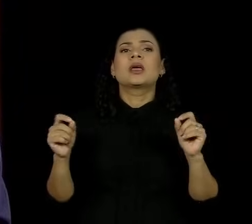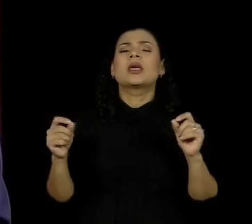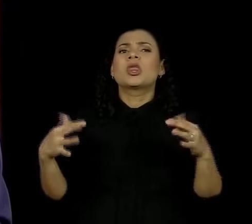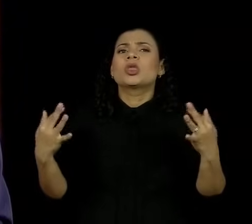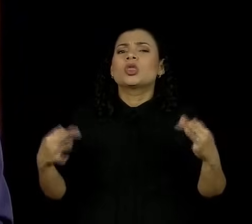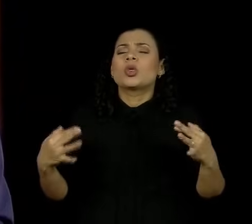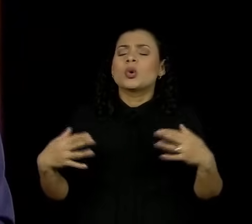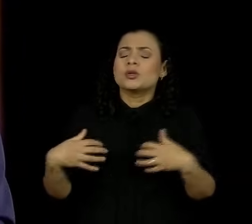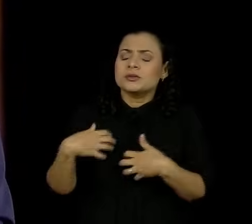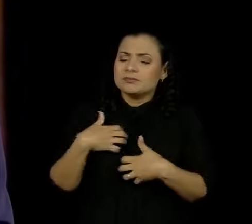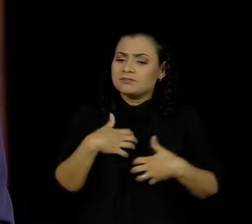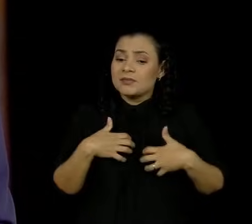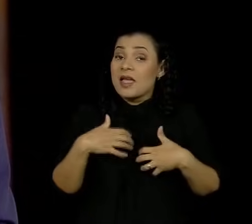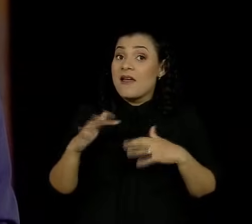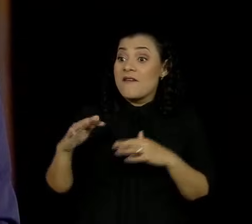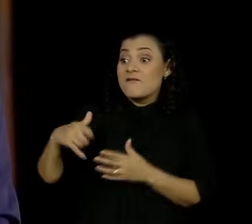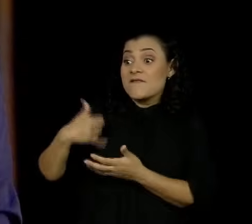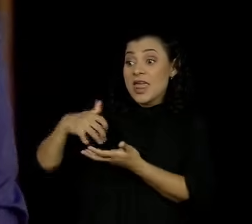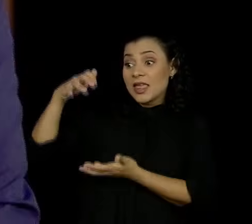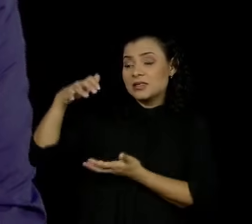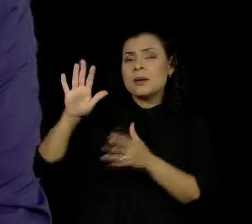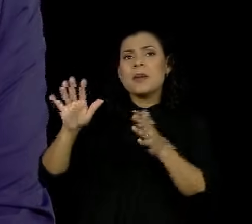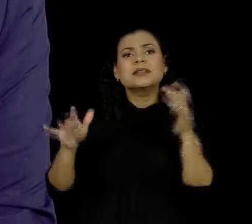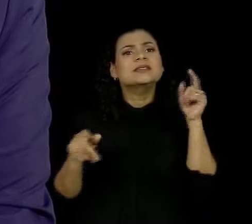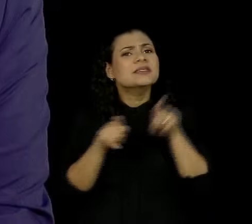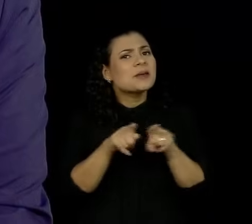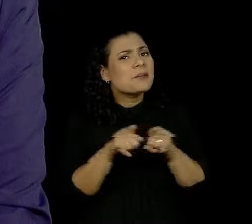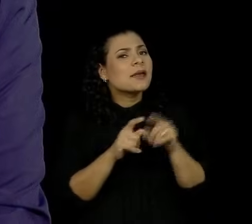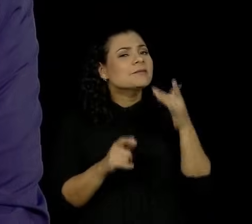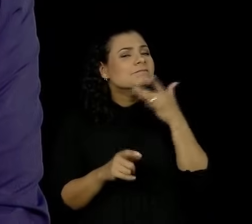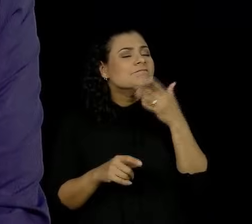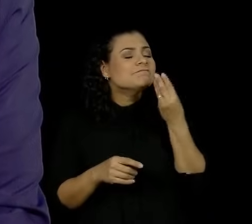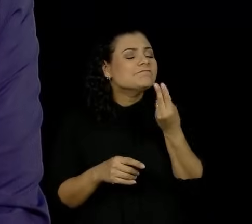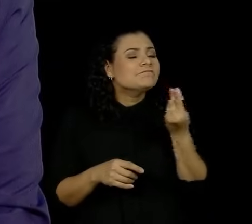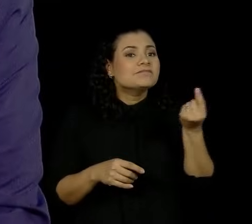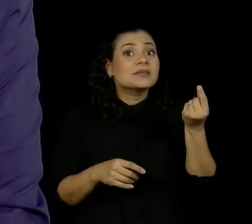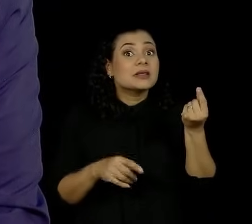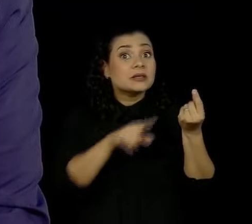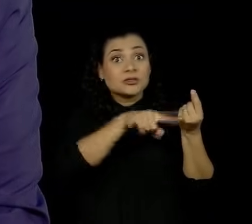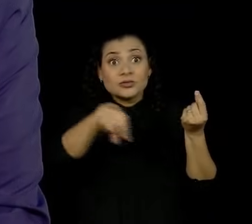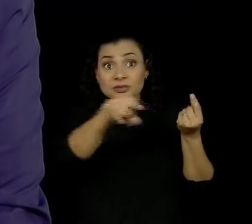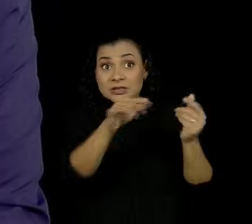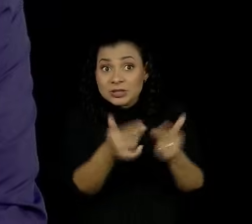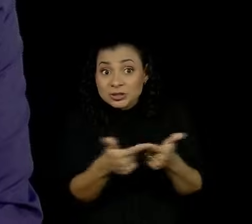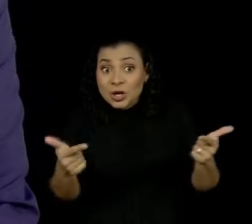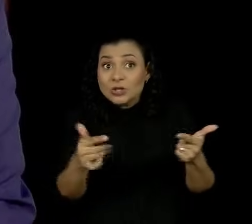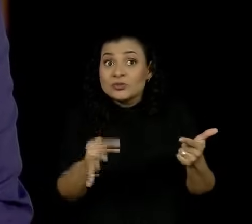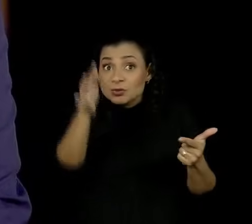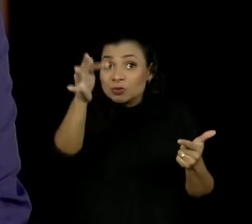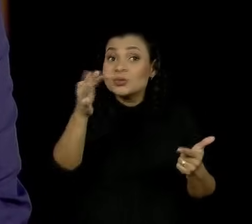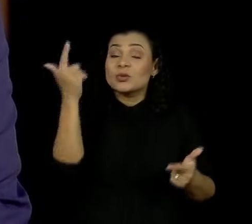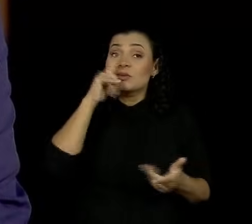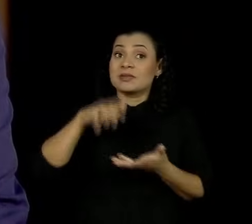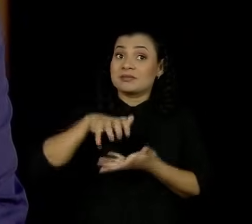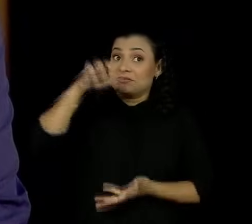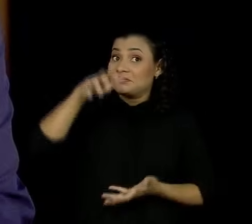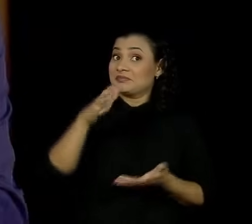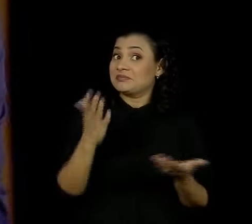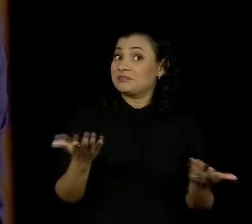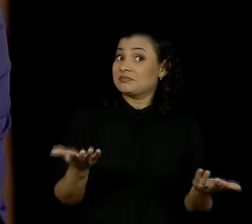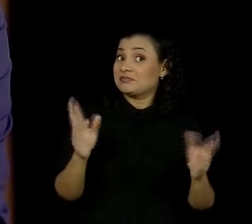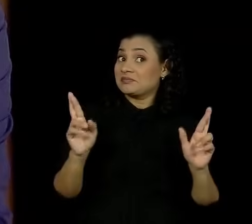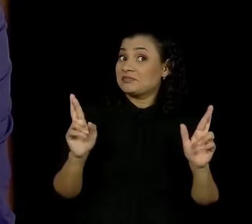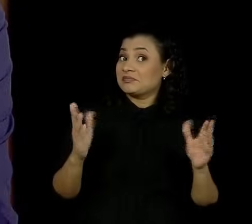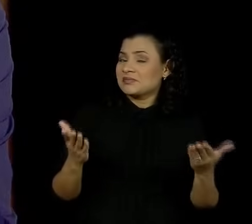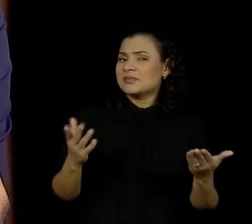de delícias, que é uma fase onde todos vocês aí, se tiverem sorte, vão chegar. Quem ainda não chegou, né? Eu